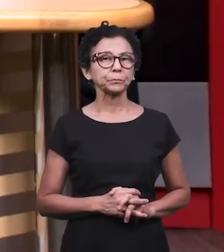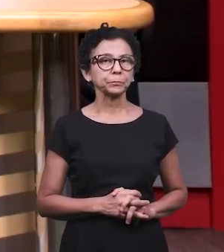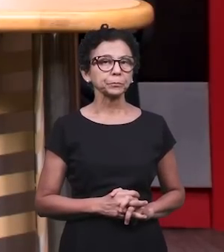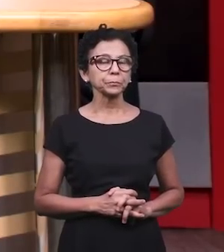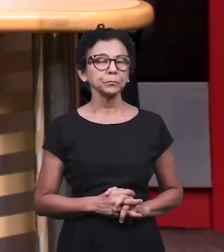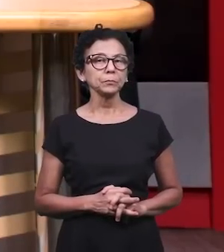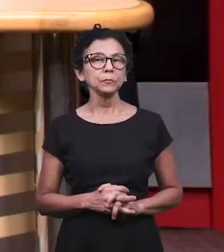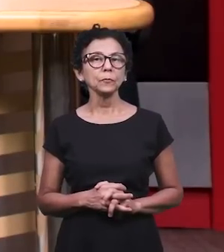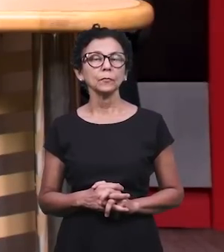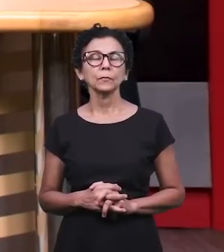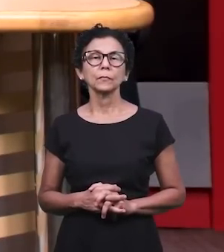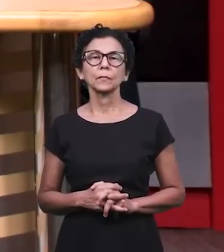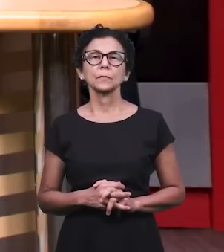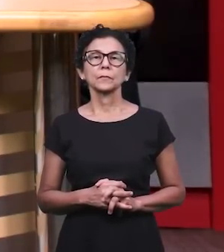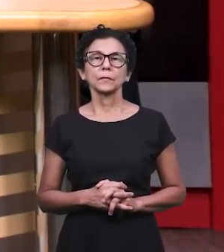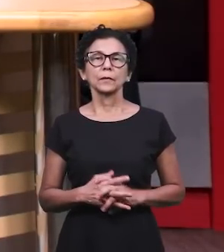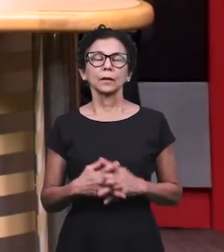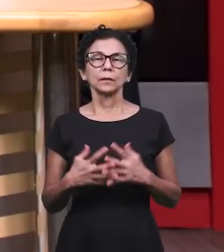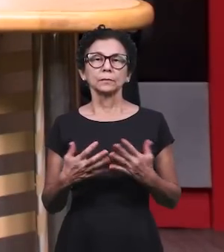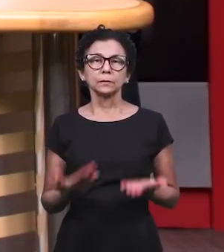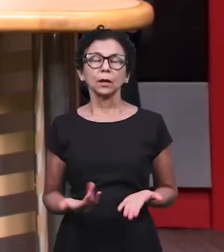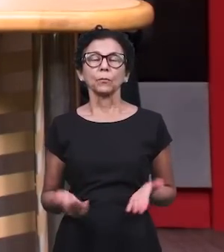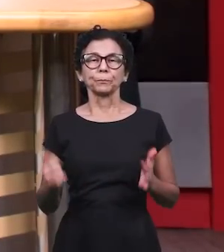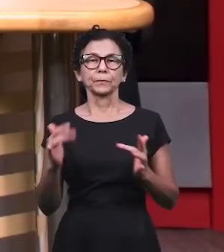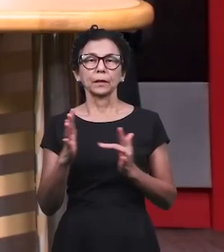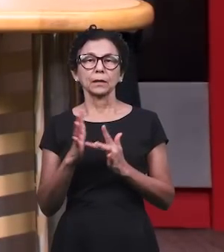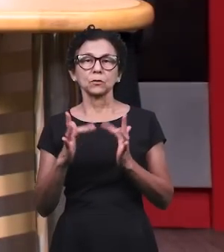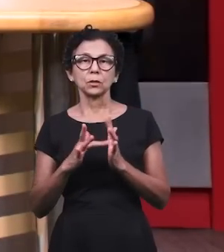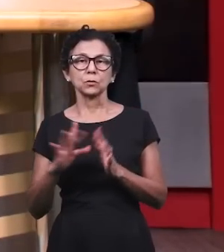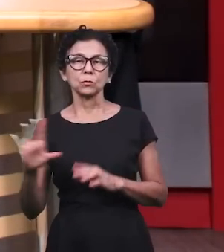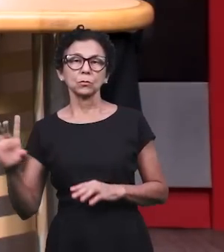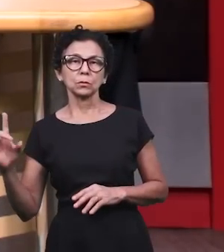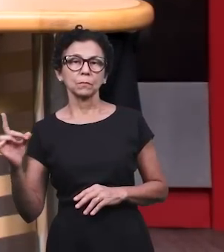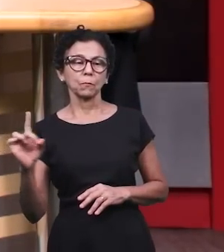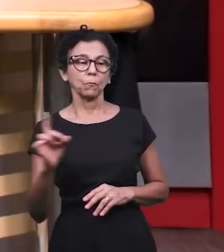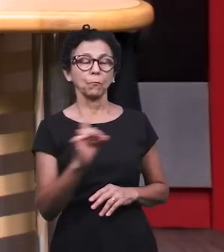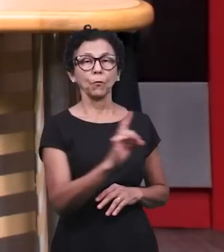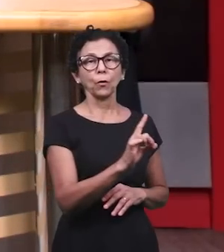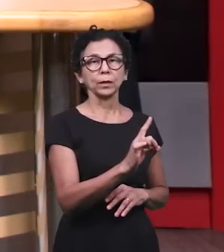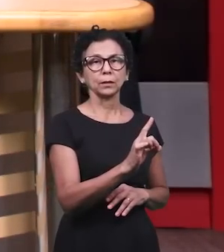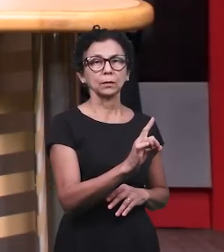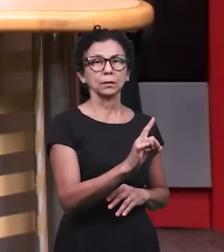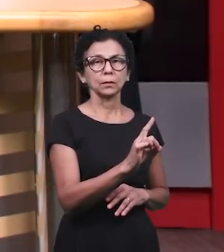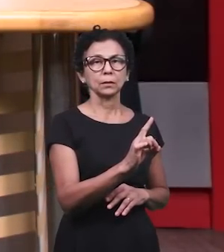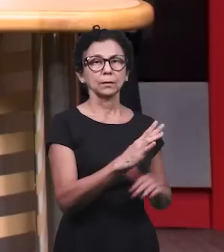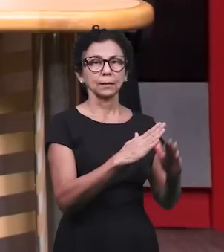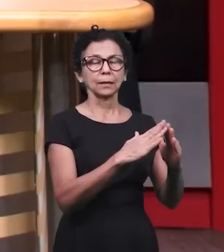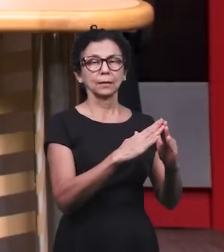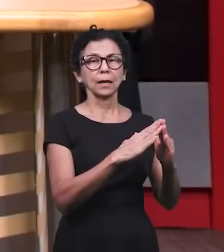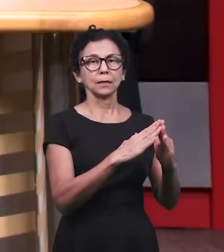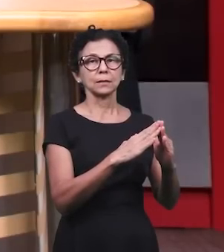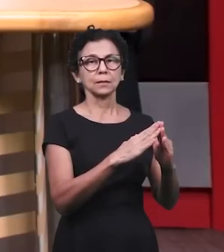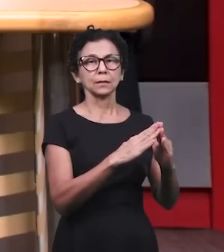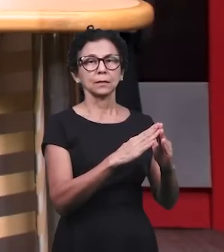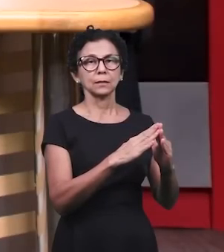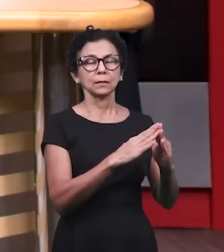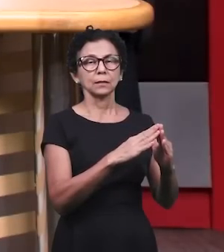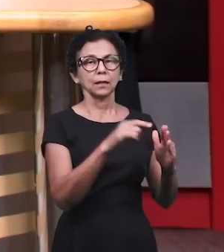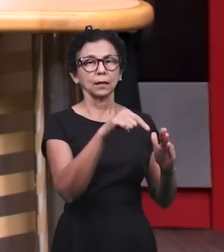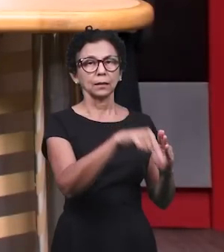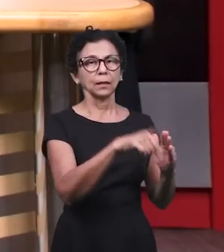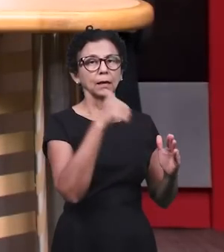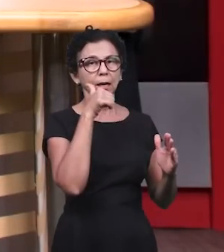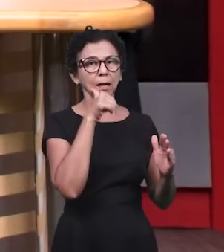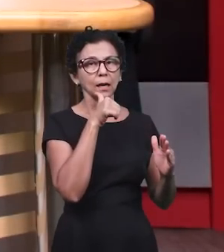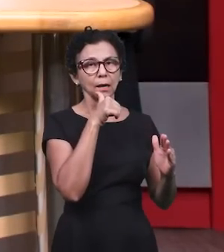algumas pessoas que estavam ali se retirassem. Inclusive pessoas que estavam rindo de Jesus.